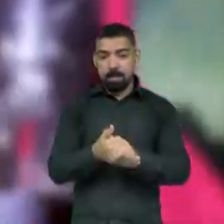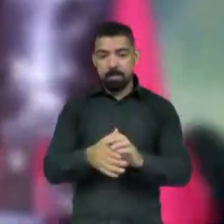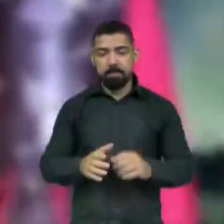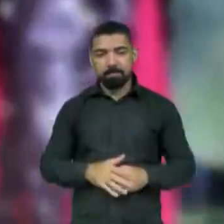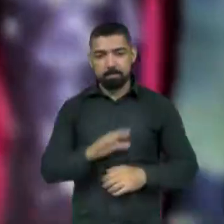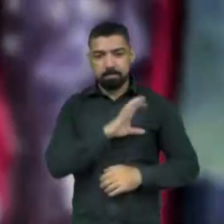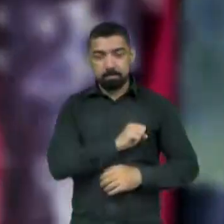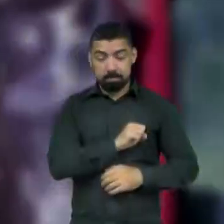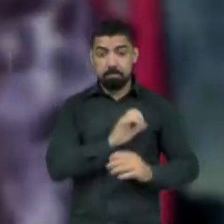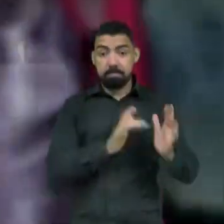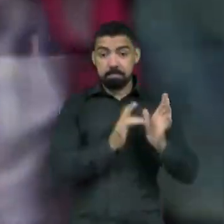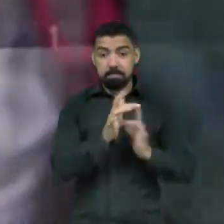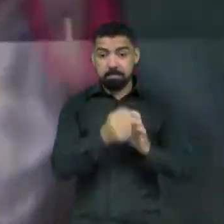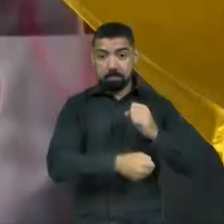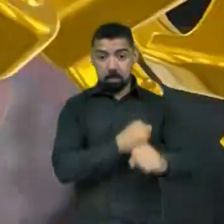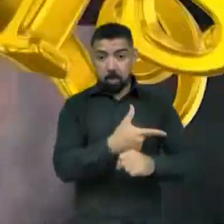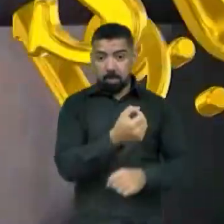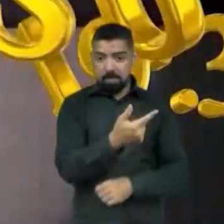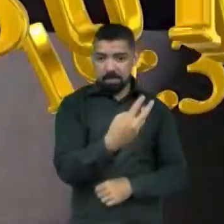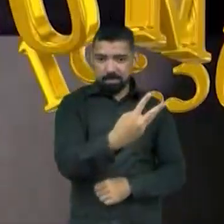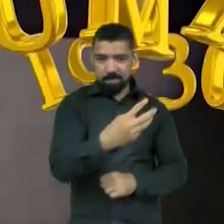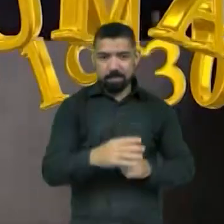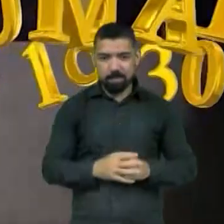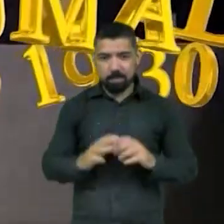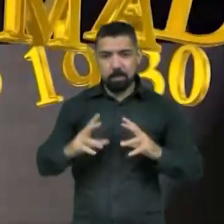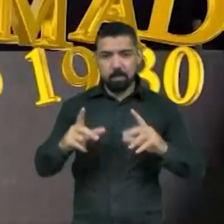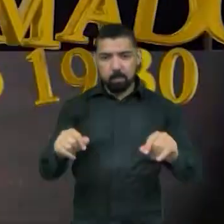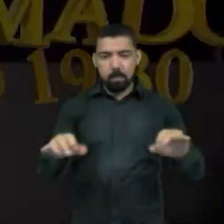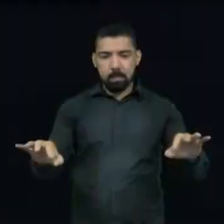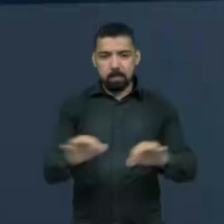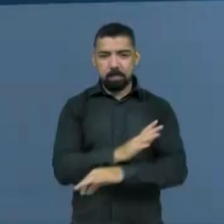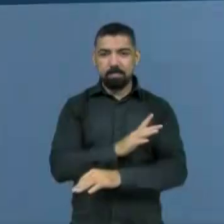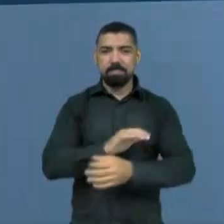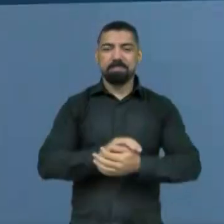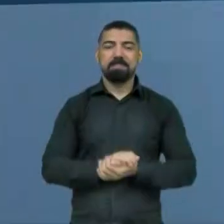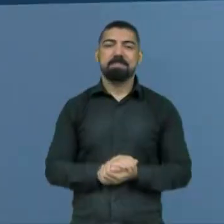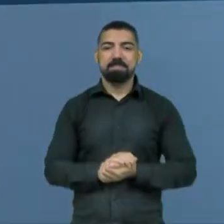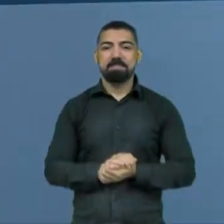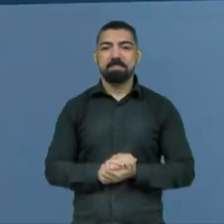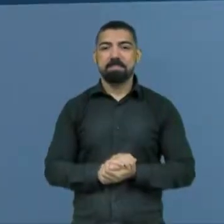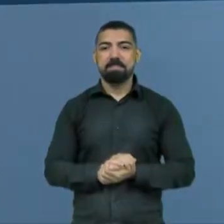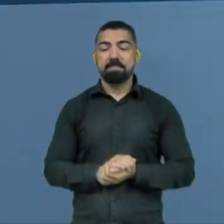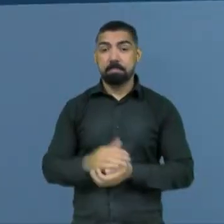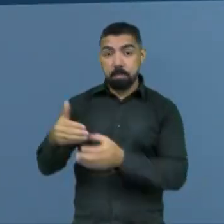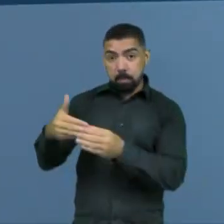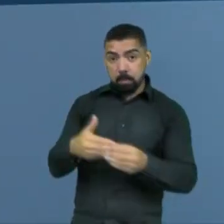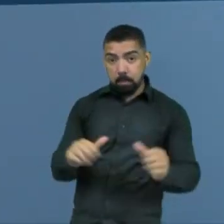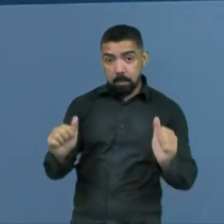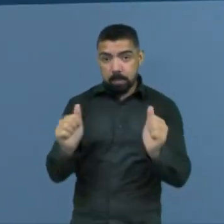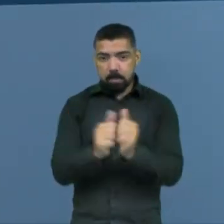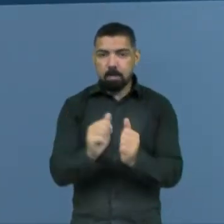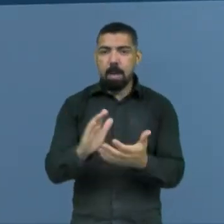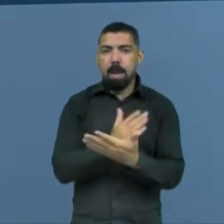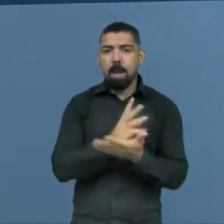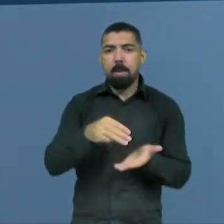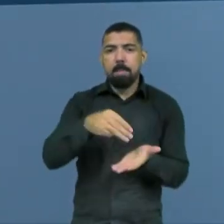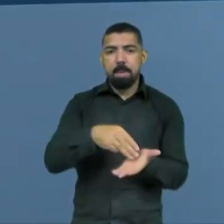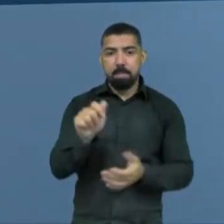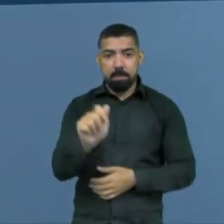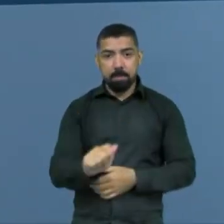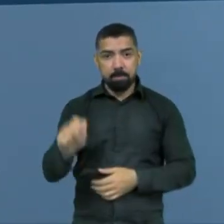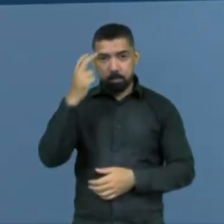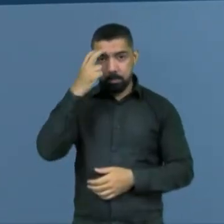Cristo 2023. Tudo está consumado. E quem está aqui com a gente são alguns membros da